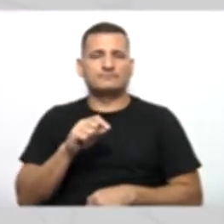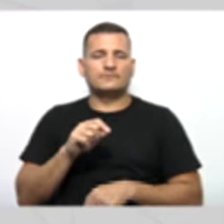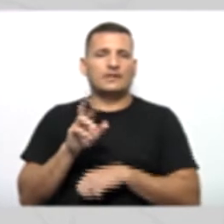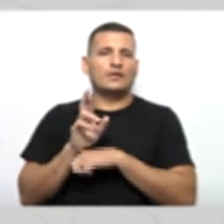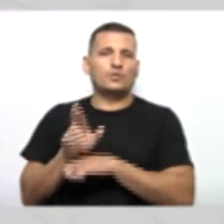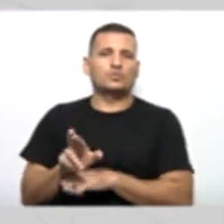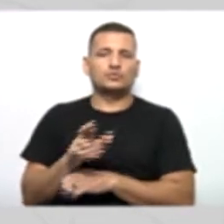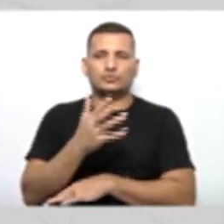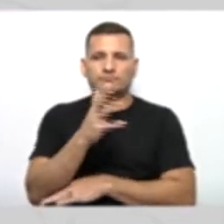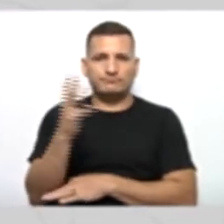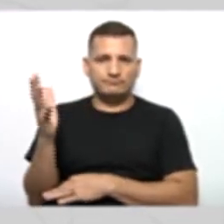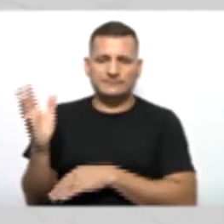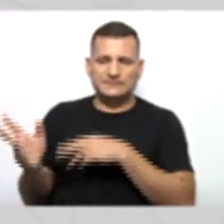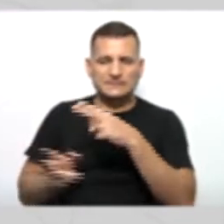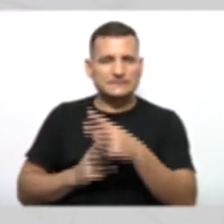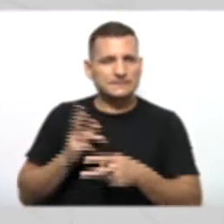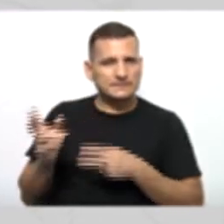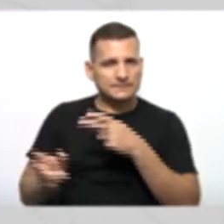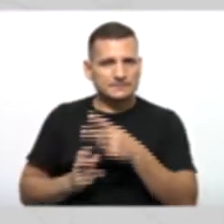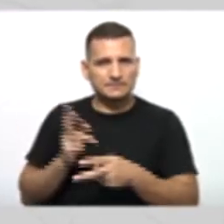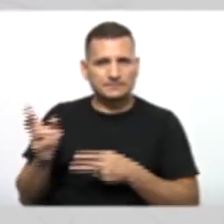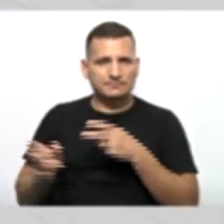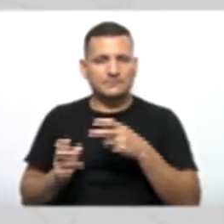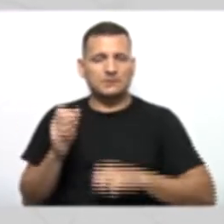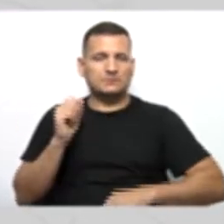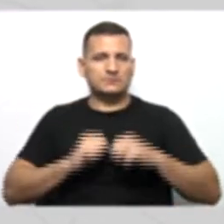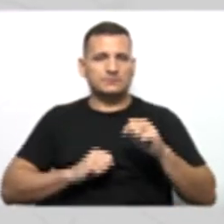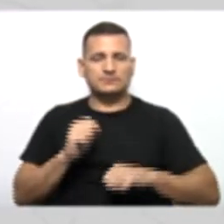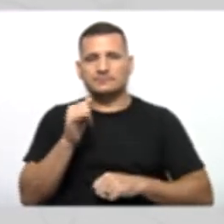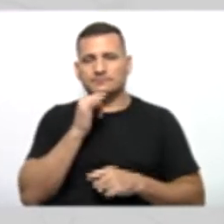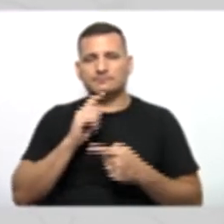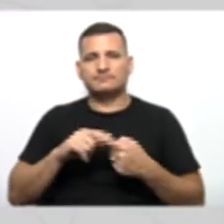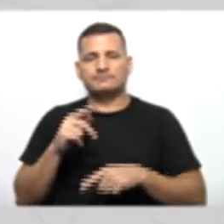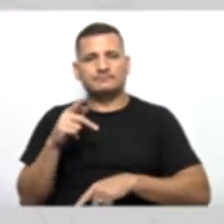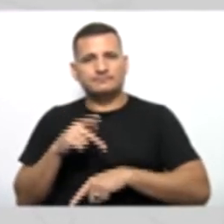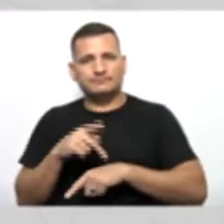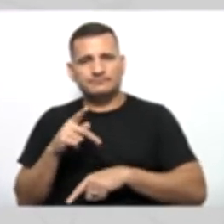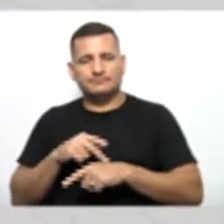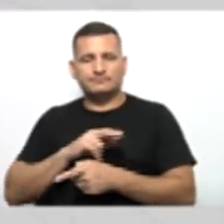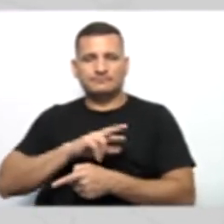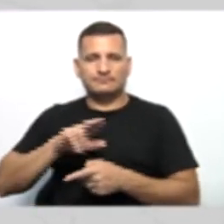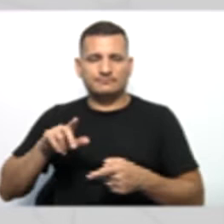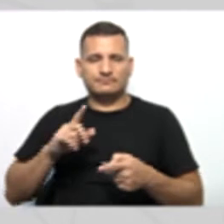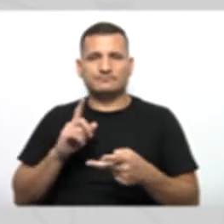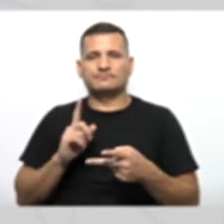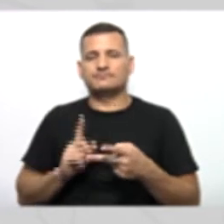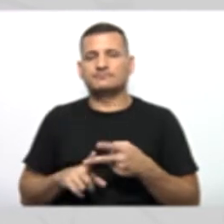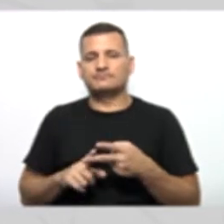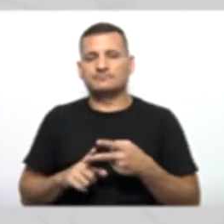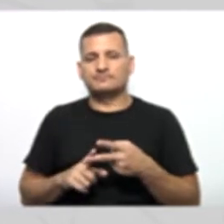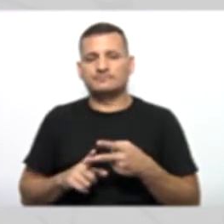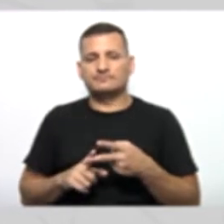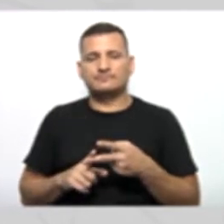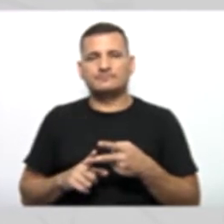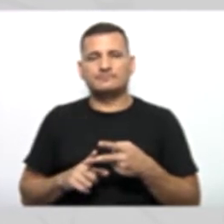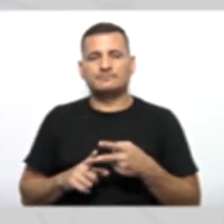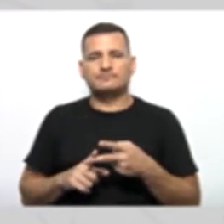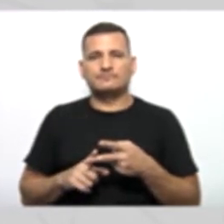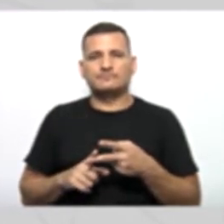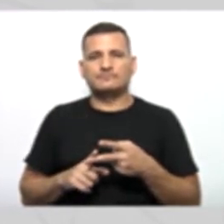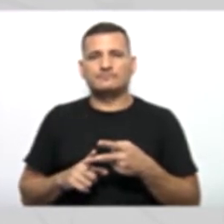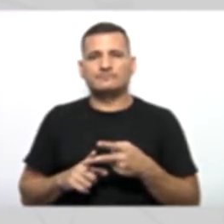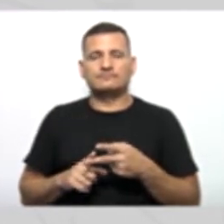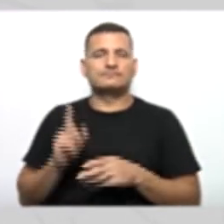mais recursos do meio ambiente. Por exemplo, minérios, elas buscam a cada dia aumentar as áreas